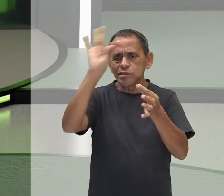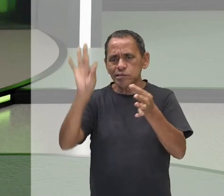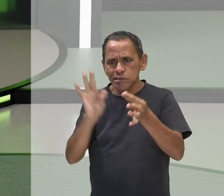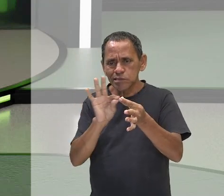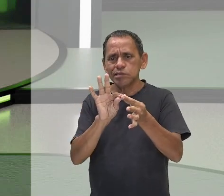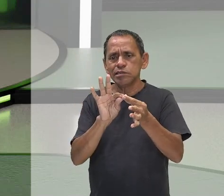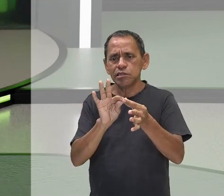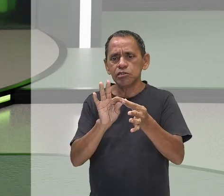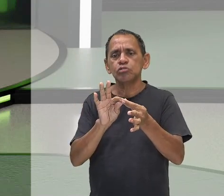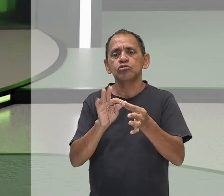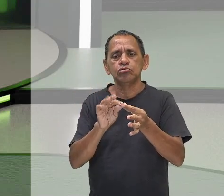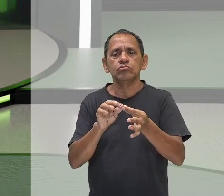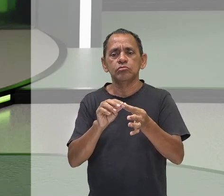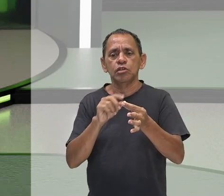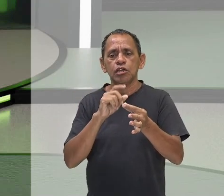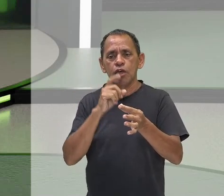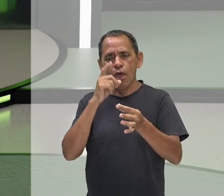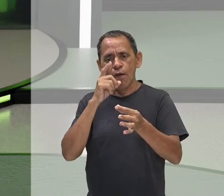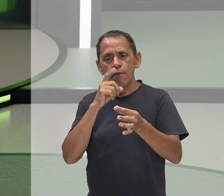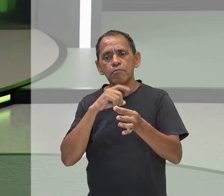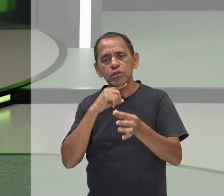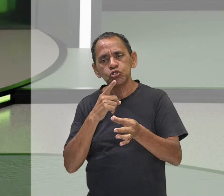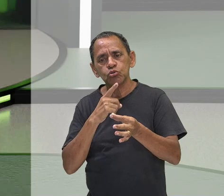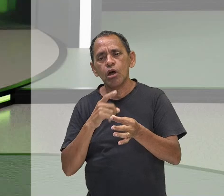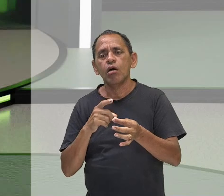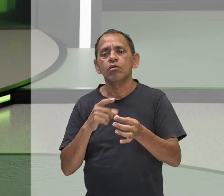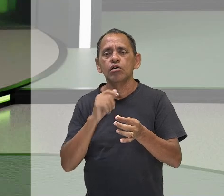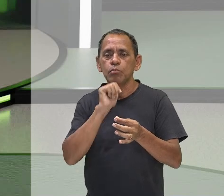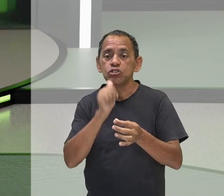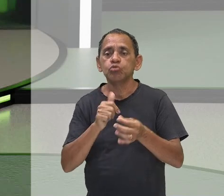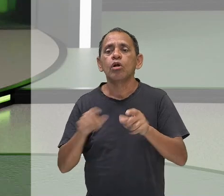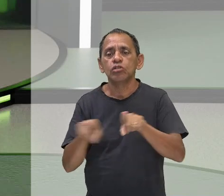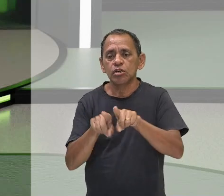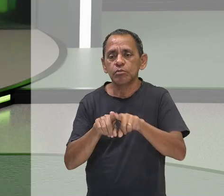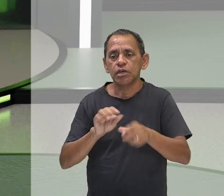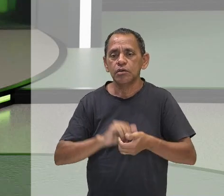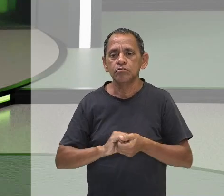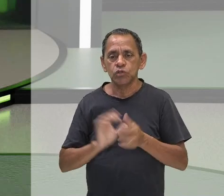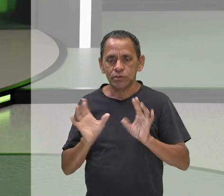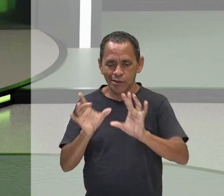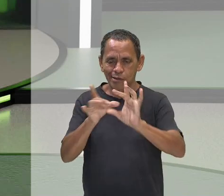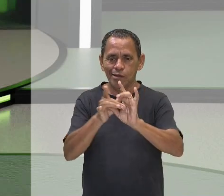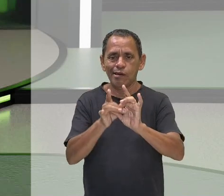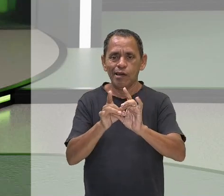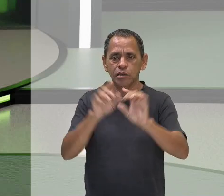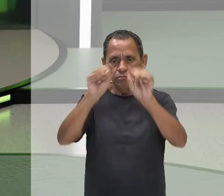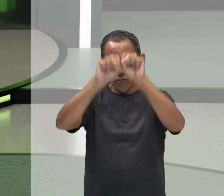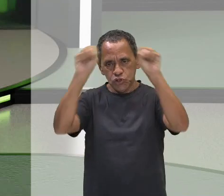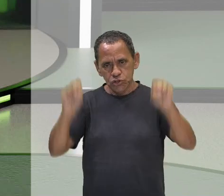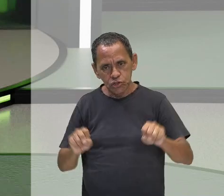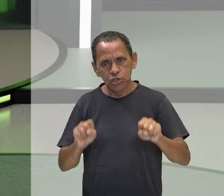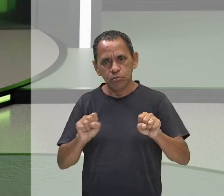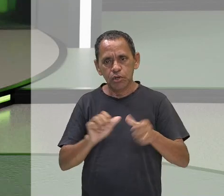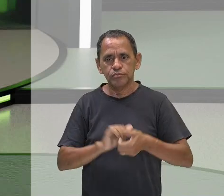outro sistema que está ligado indiretamente ao sistema reprodutor, que vai atuar